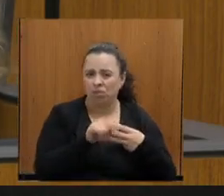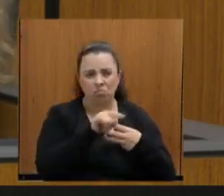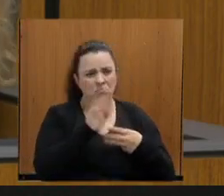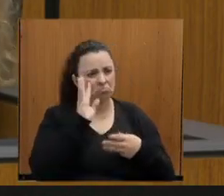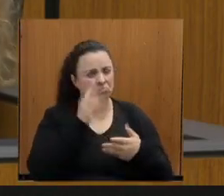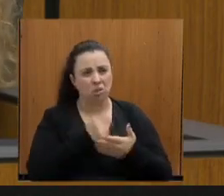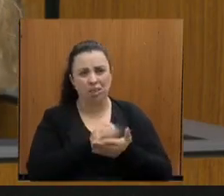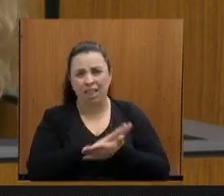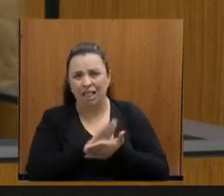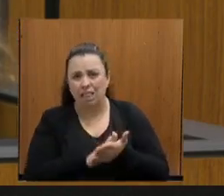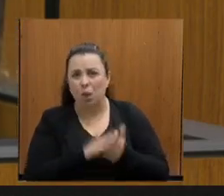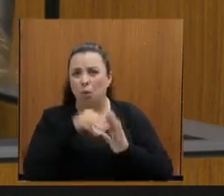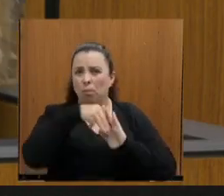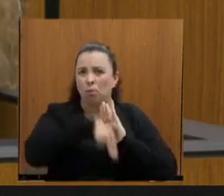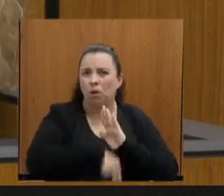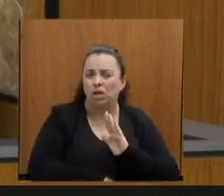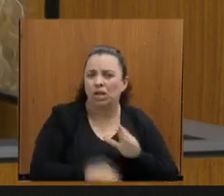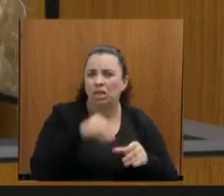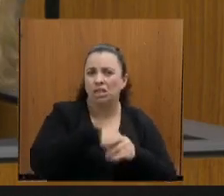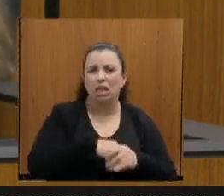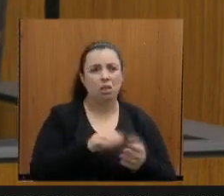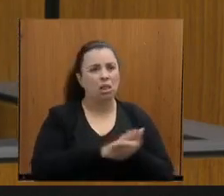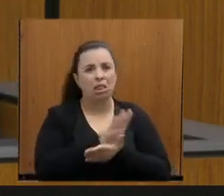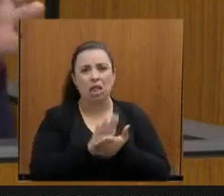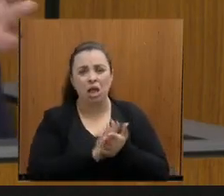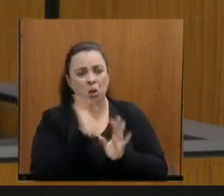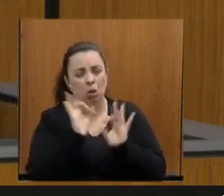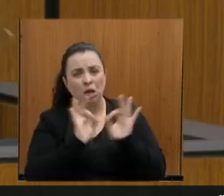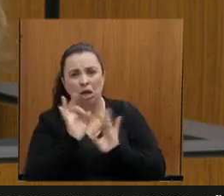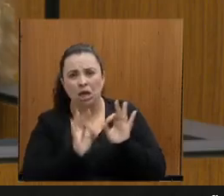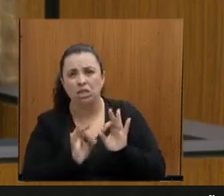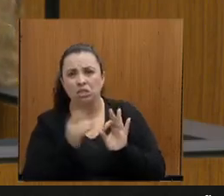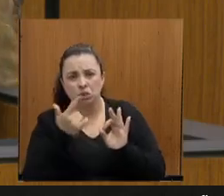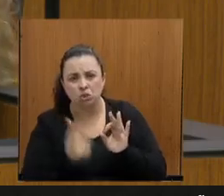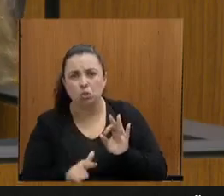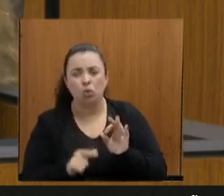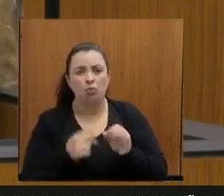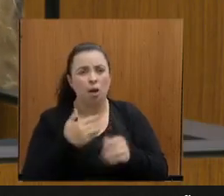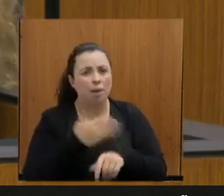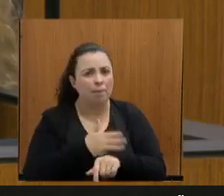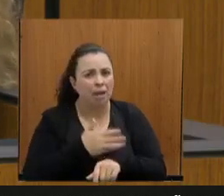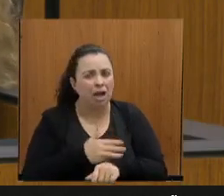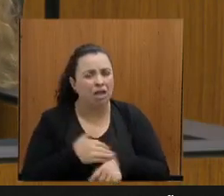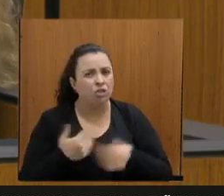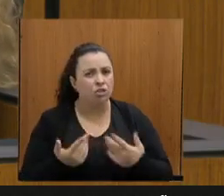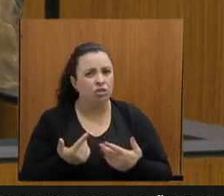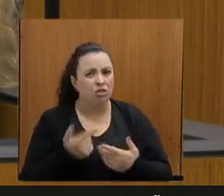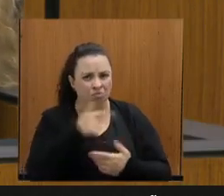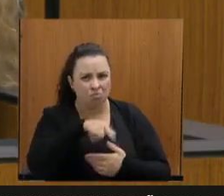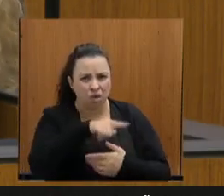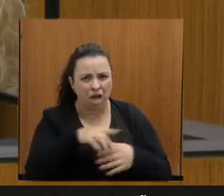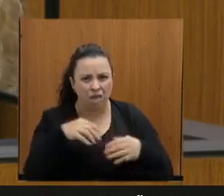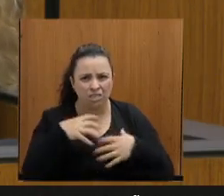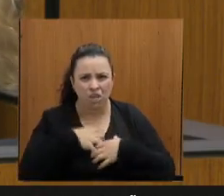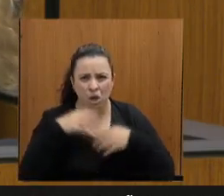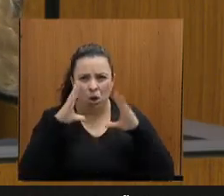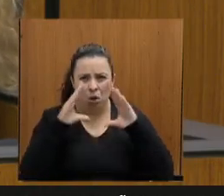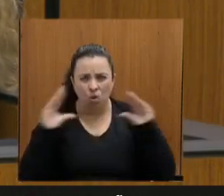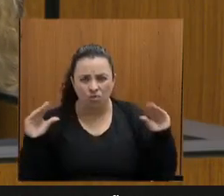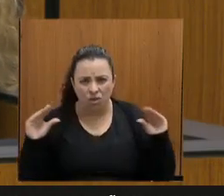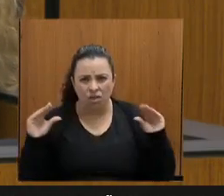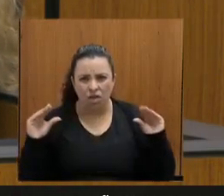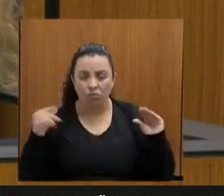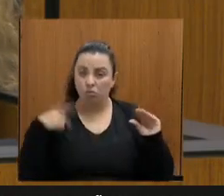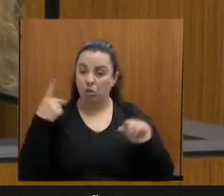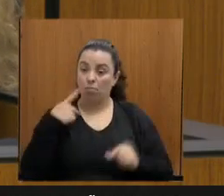nem um memorando interno reorganizando nenhuma prática todos nós nos sentimos confortáveis enquanto Parlamento depois de seis meses